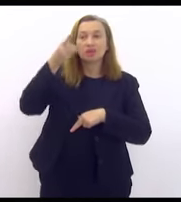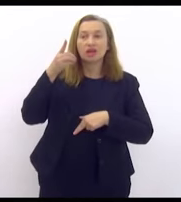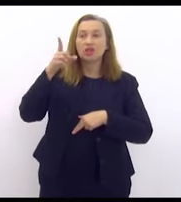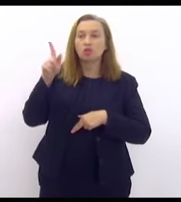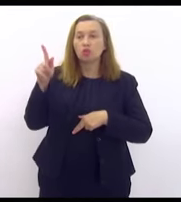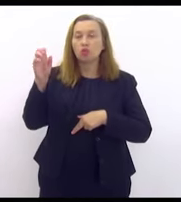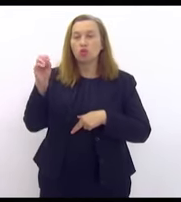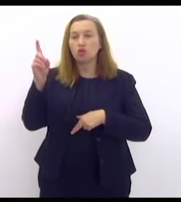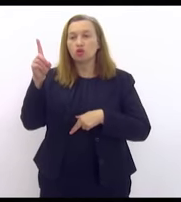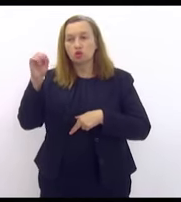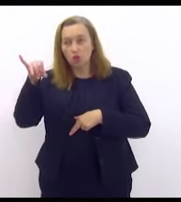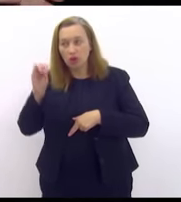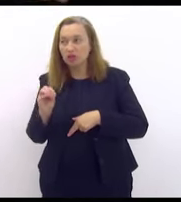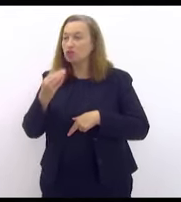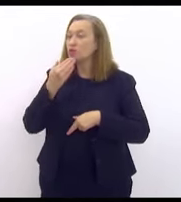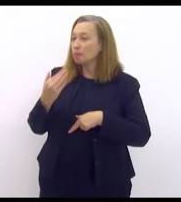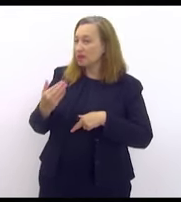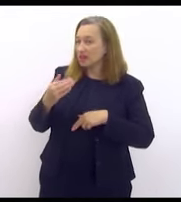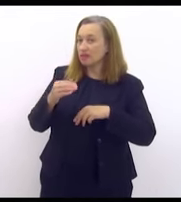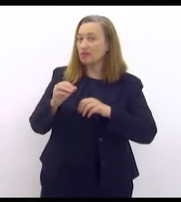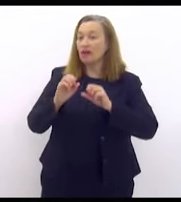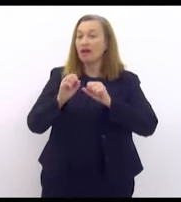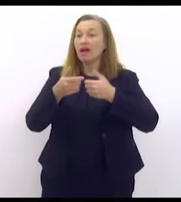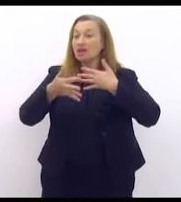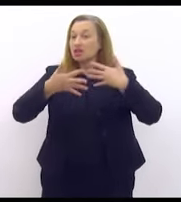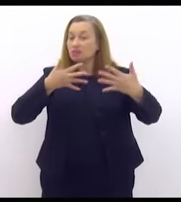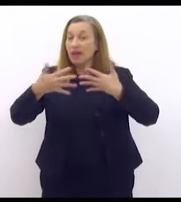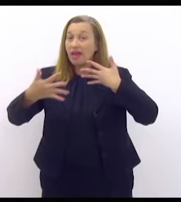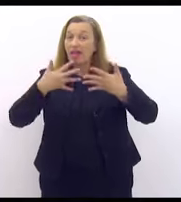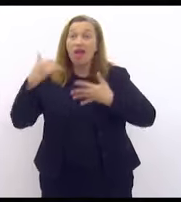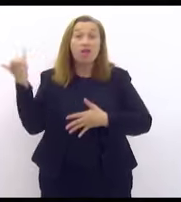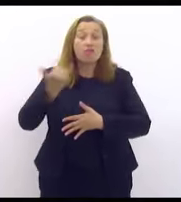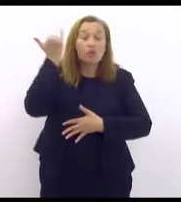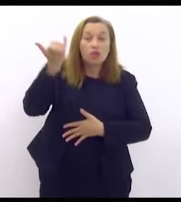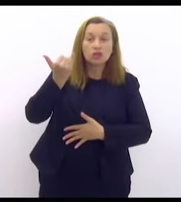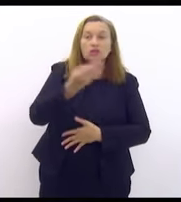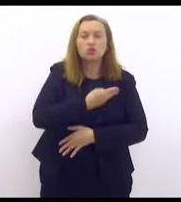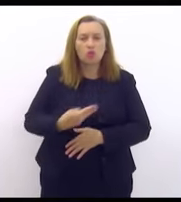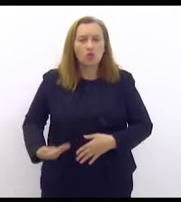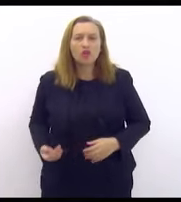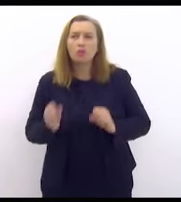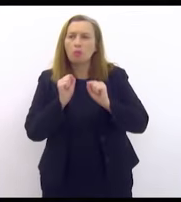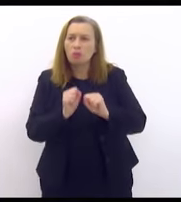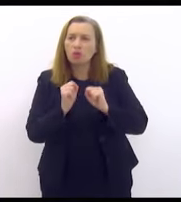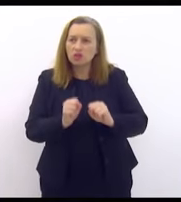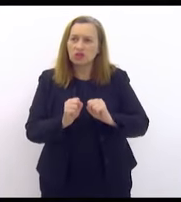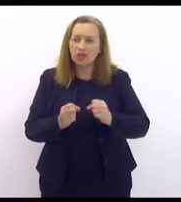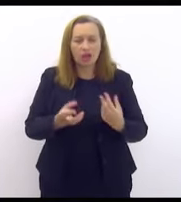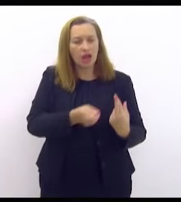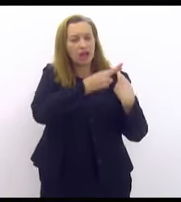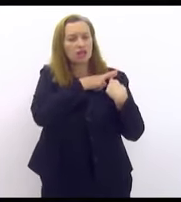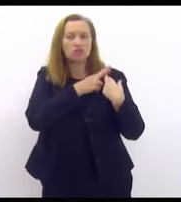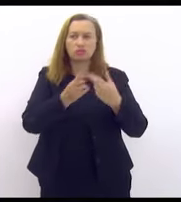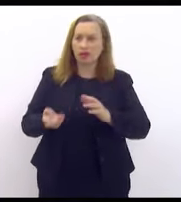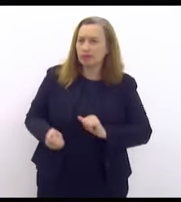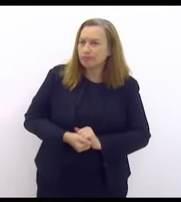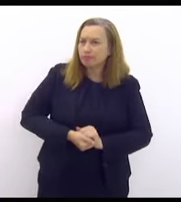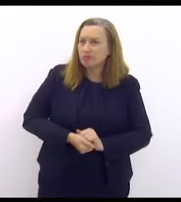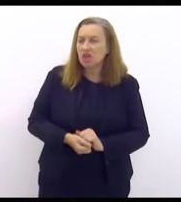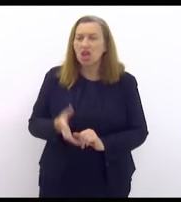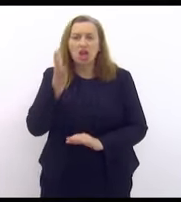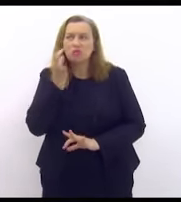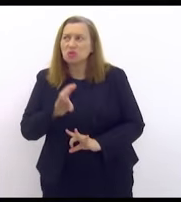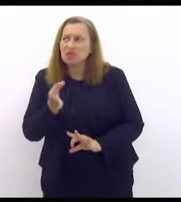senhor está solicitando a questão da transparência, eu acho que é importante se o governo pudesse assumir essa responsabilidade. Como eu não sei se